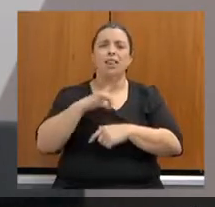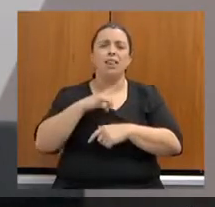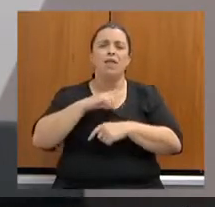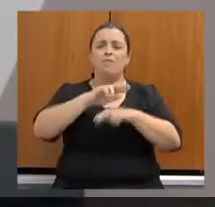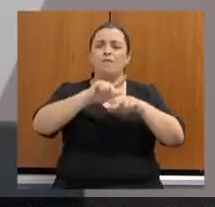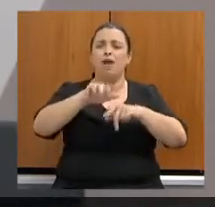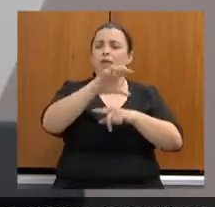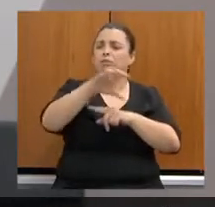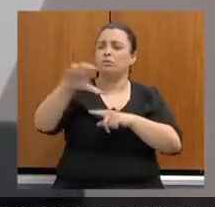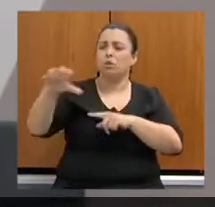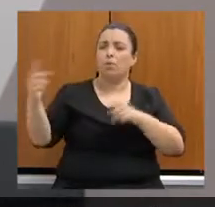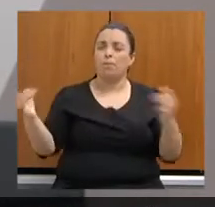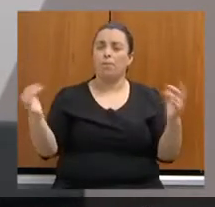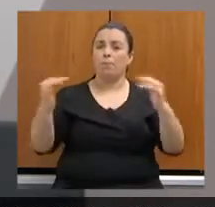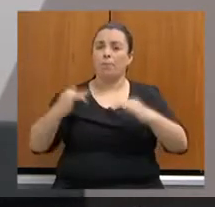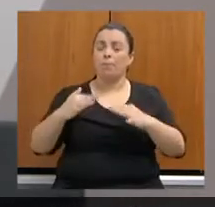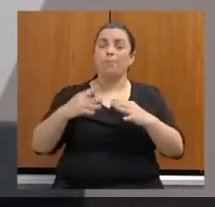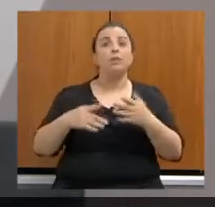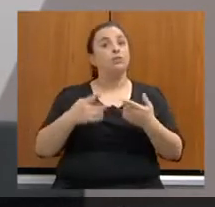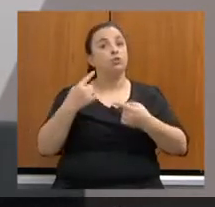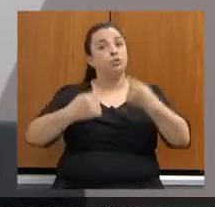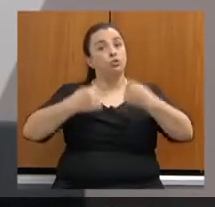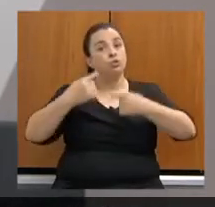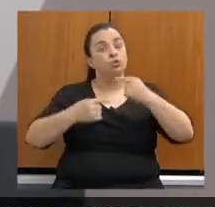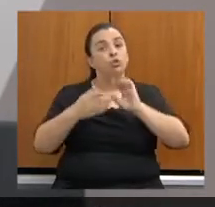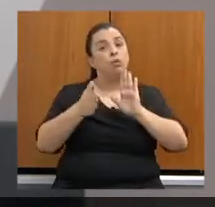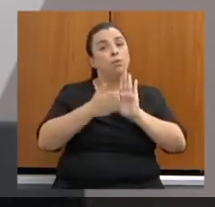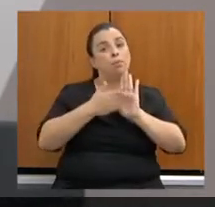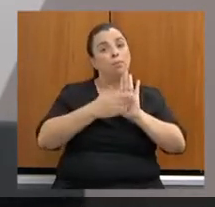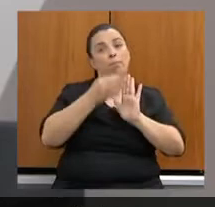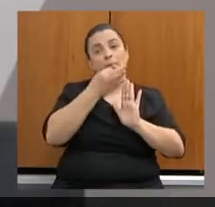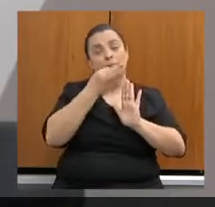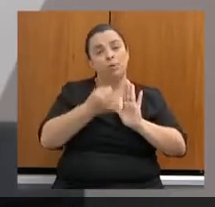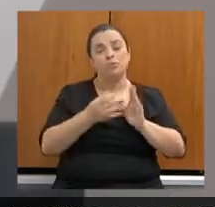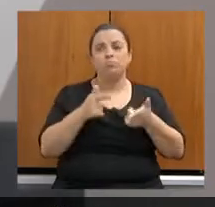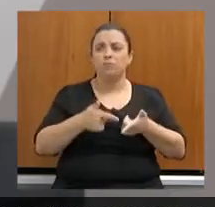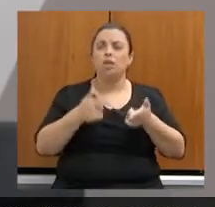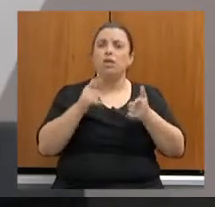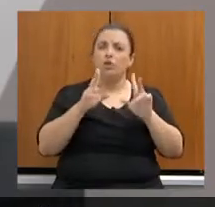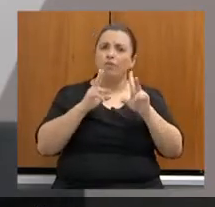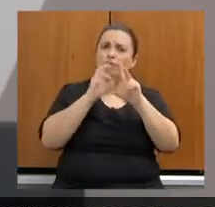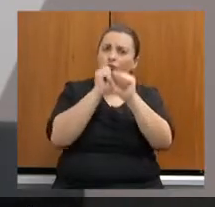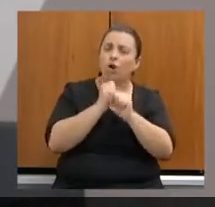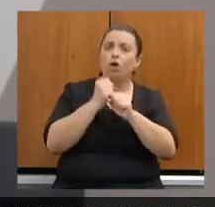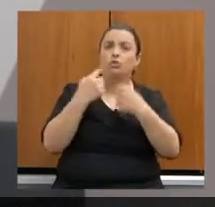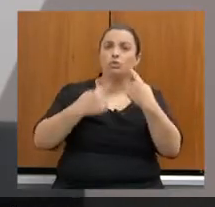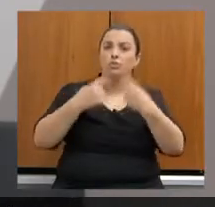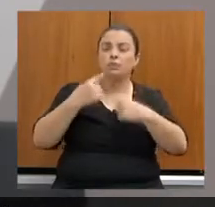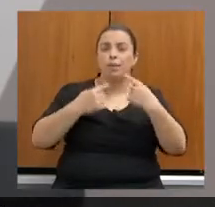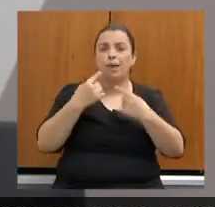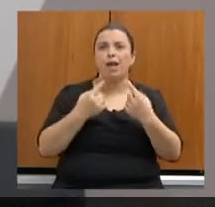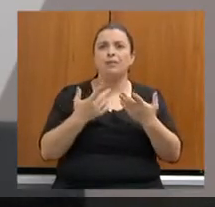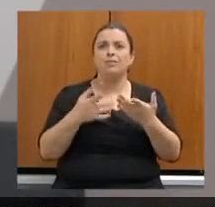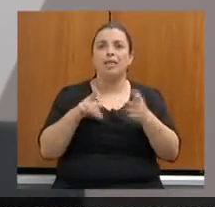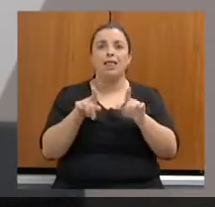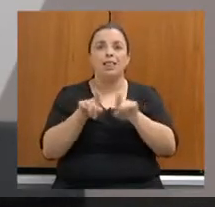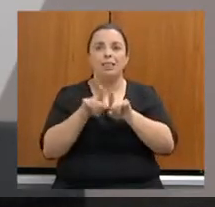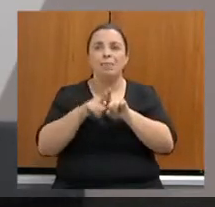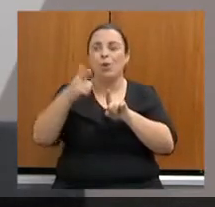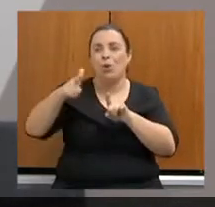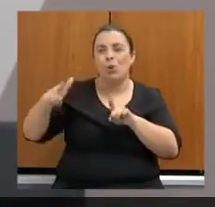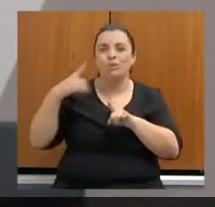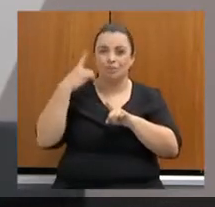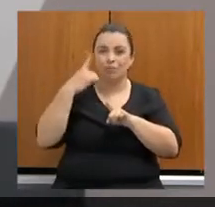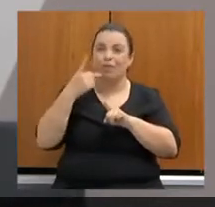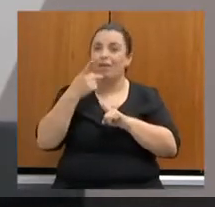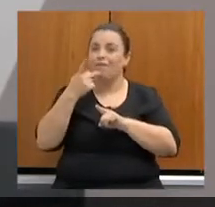discutir proposições e algo que foi muito forte nos debates que eu fiz e apareceu também nas falas de